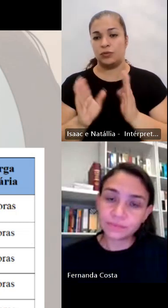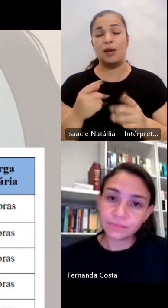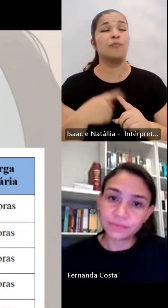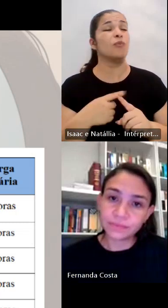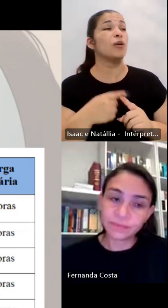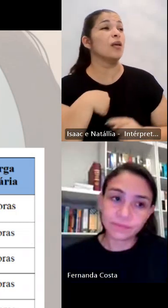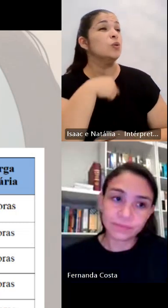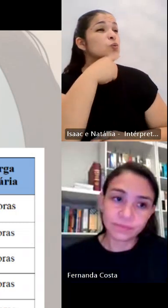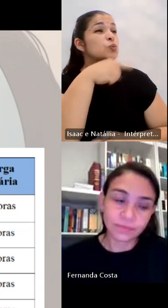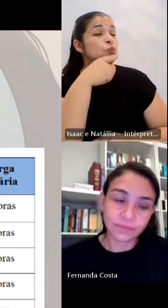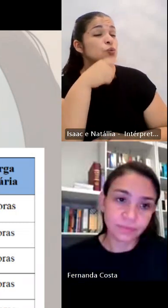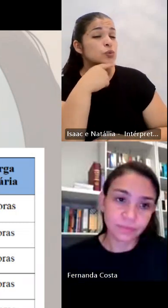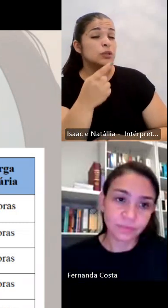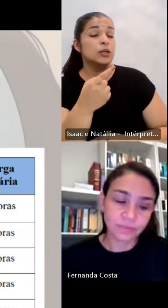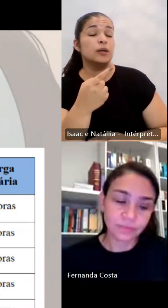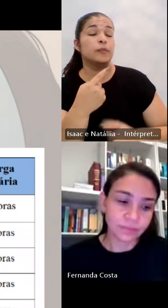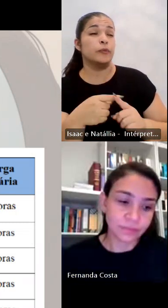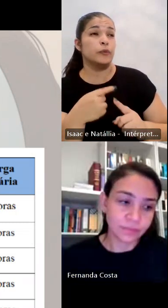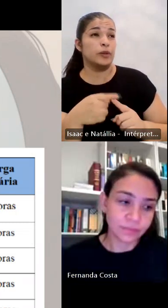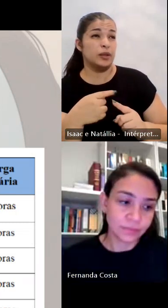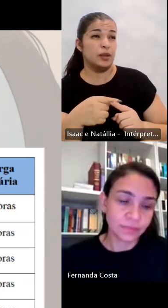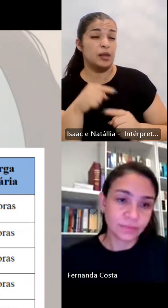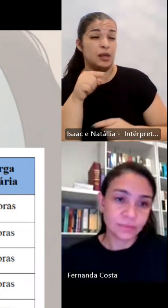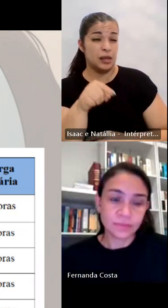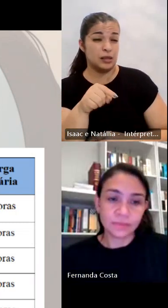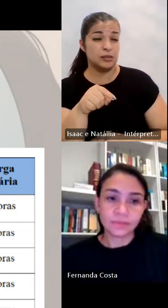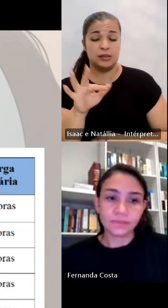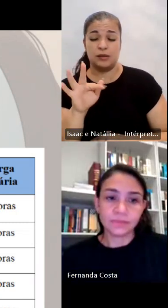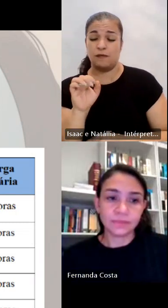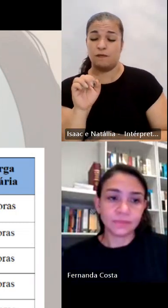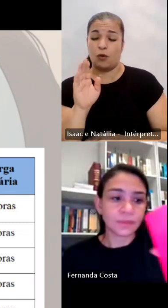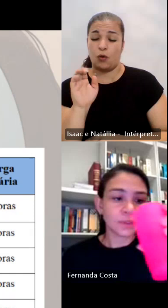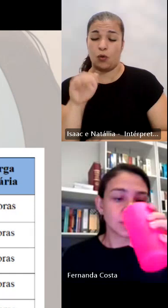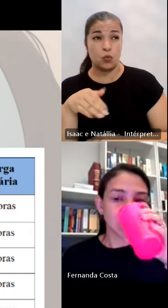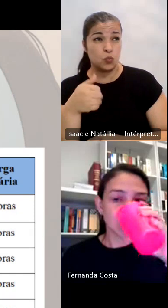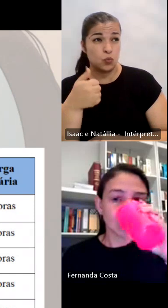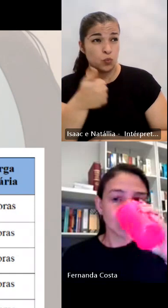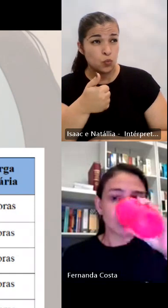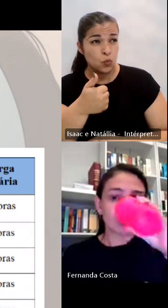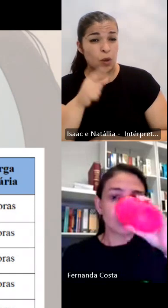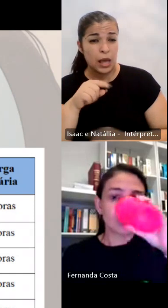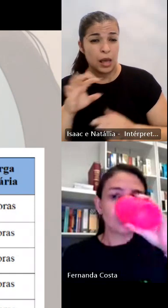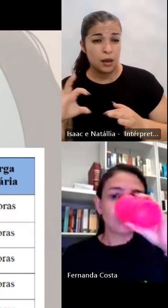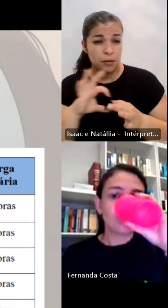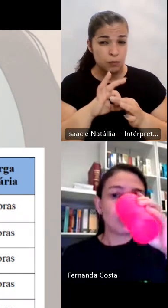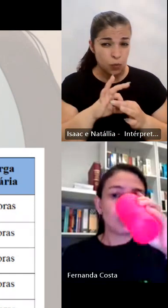para mim esse Fórum 1 seria da unidade 1 e da